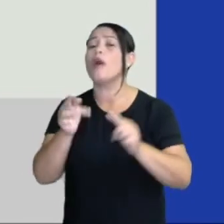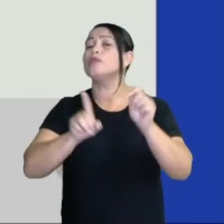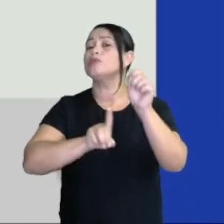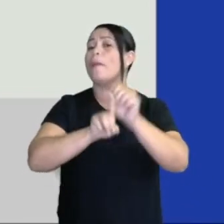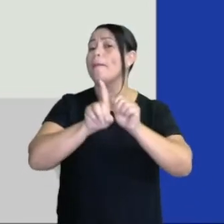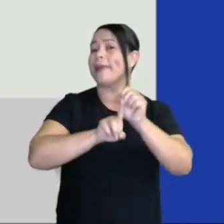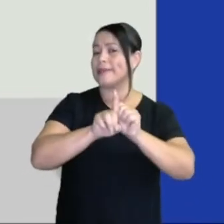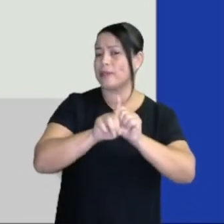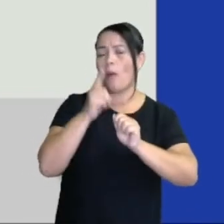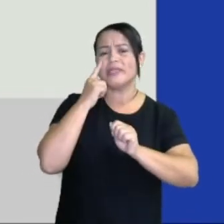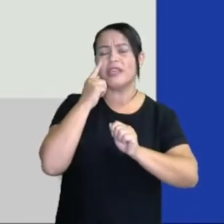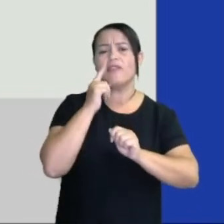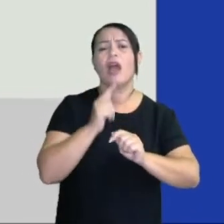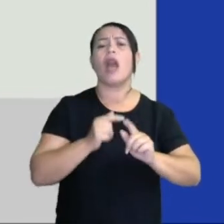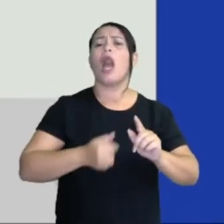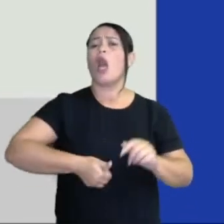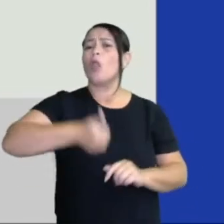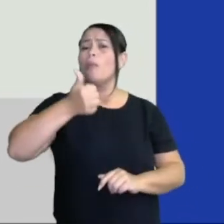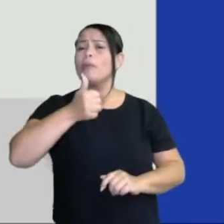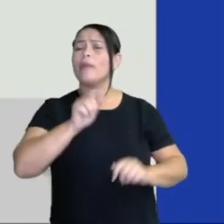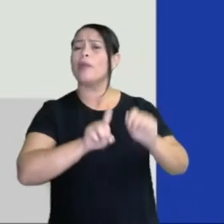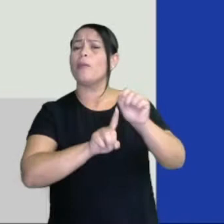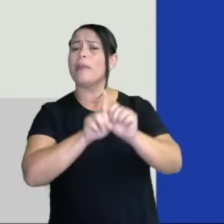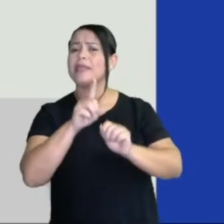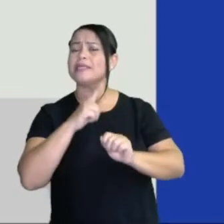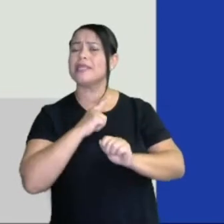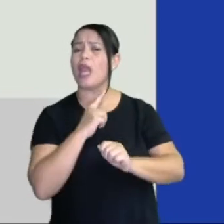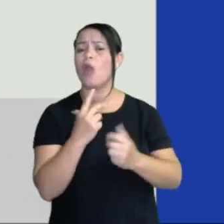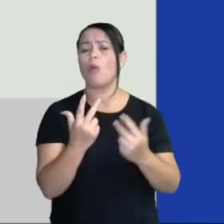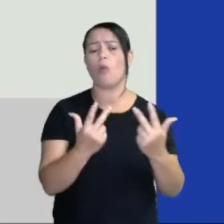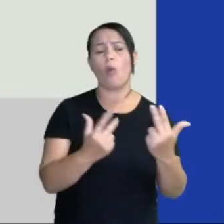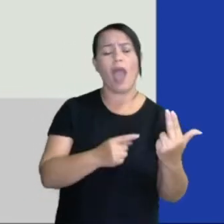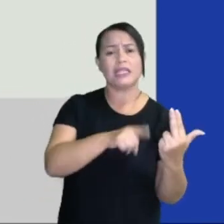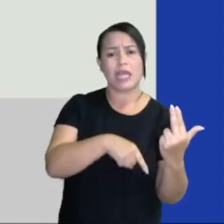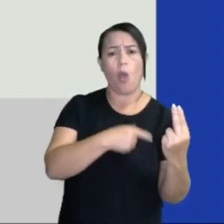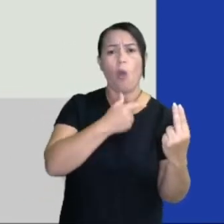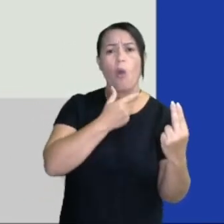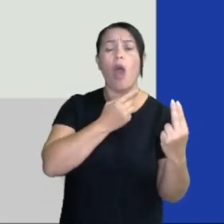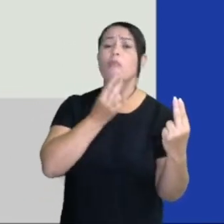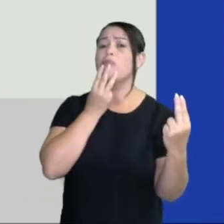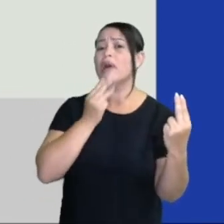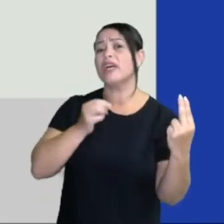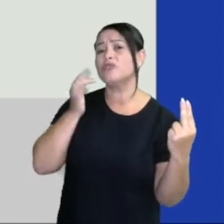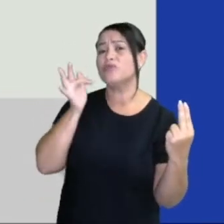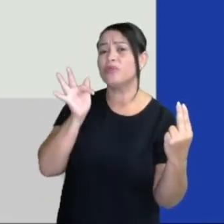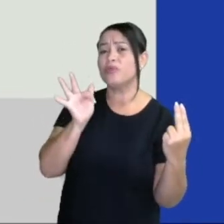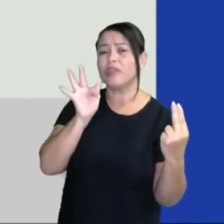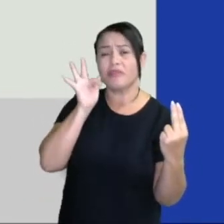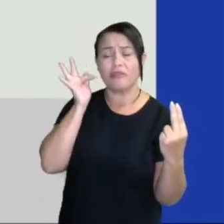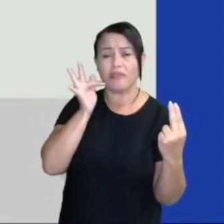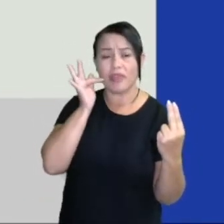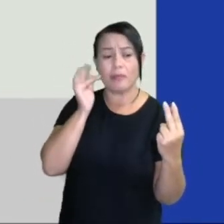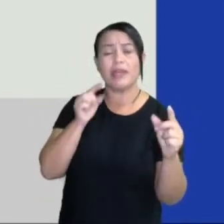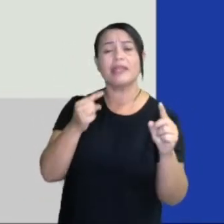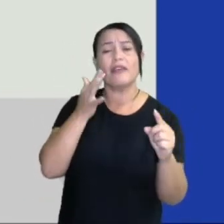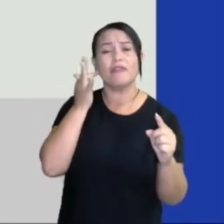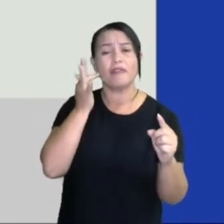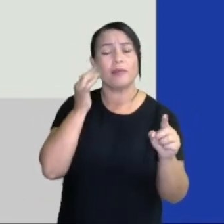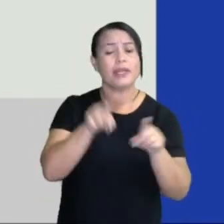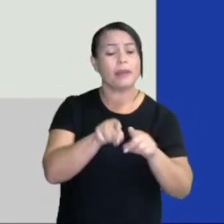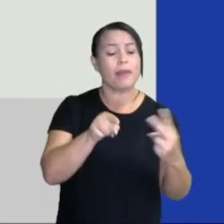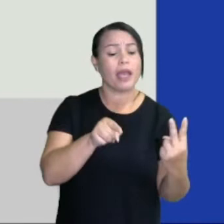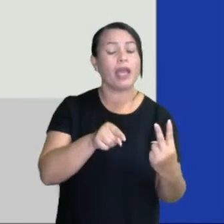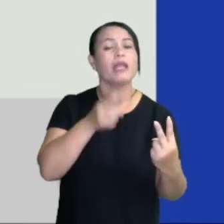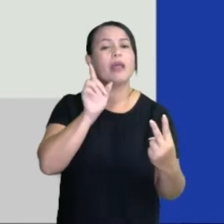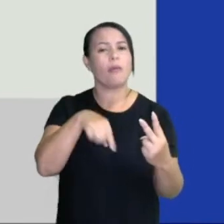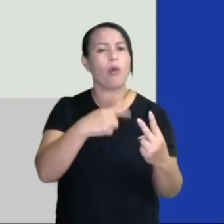informações. No primeiro mês, temos um casal de coelhos que acabaram de nascer. Um casal atinge a fase